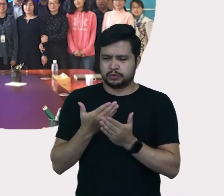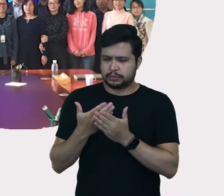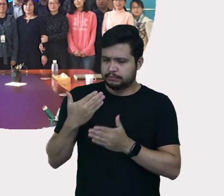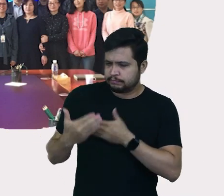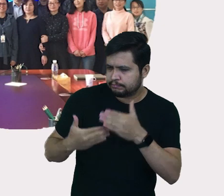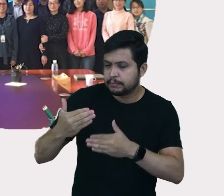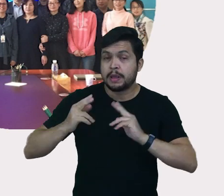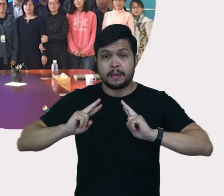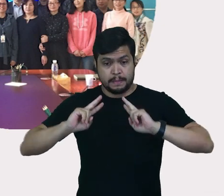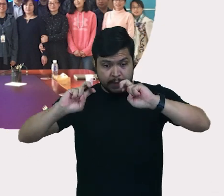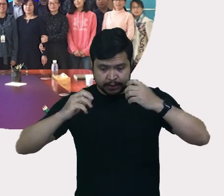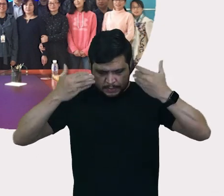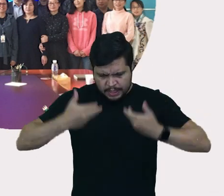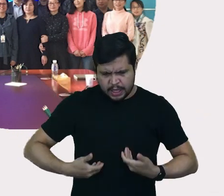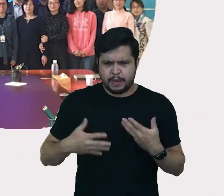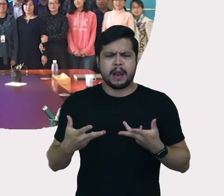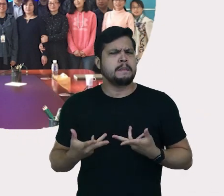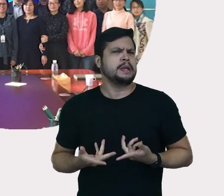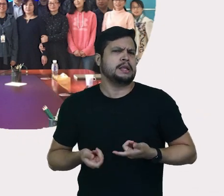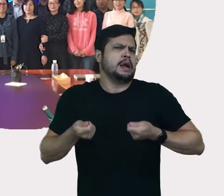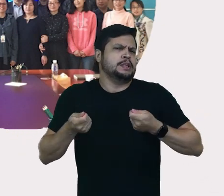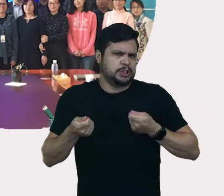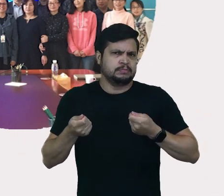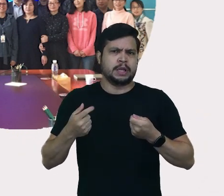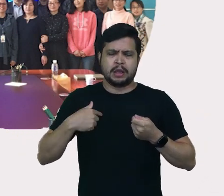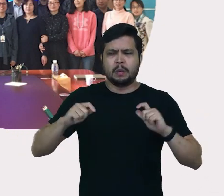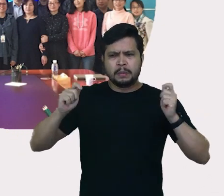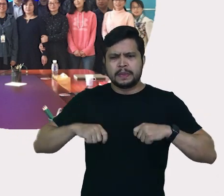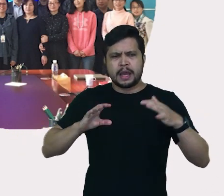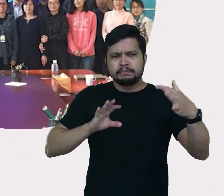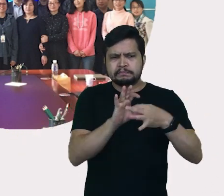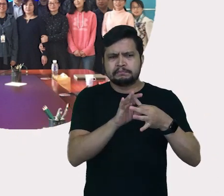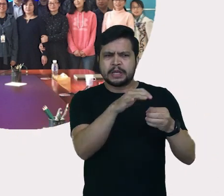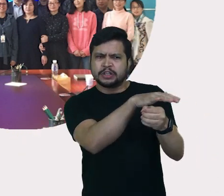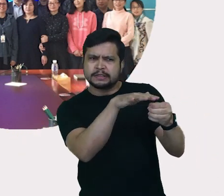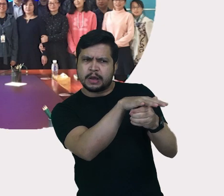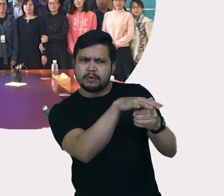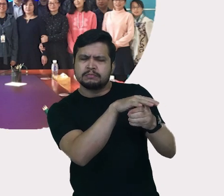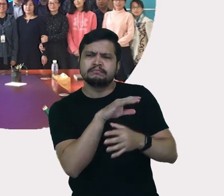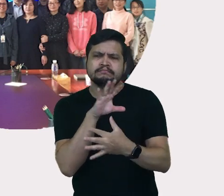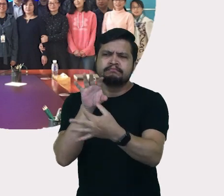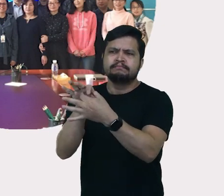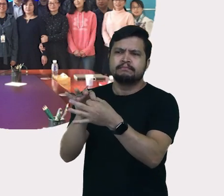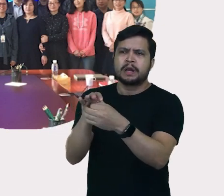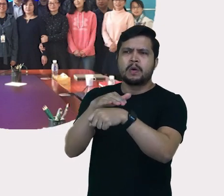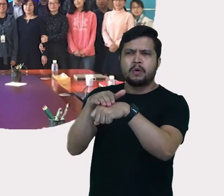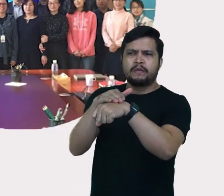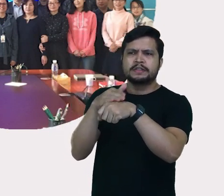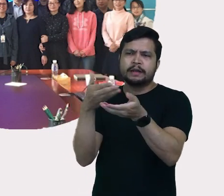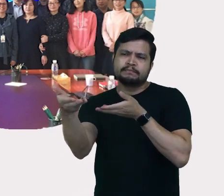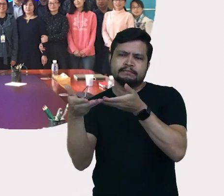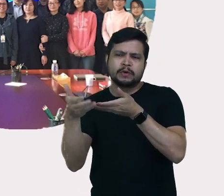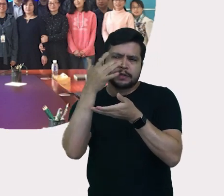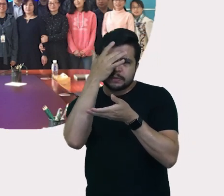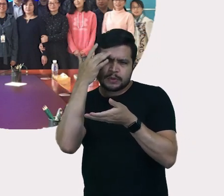As tuas habilidades, elas são habilidades que vão Tu é mais dado para extensão, para conversar com as